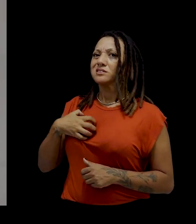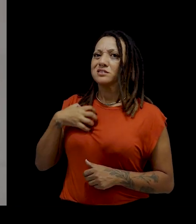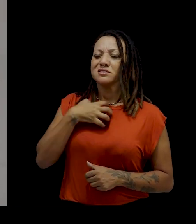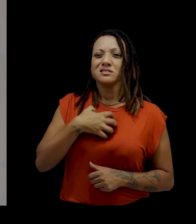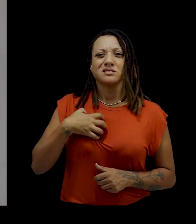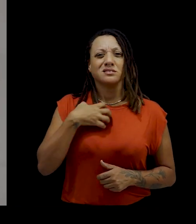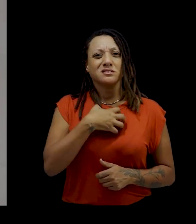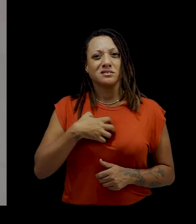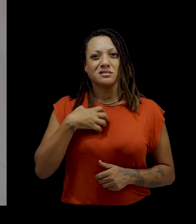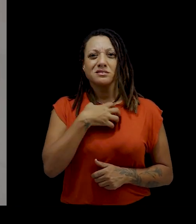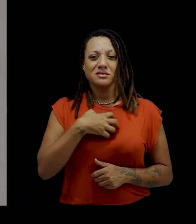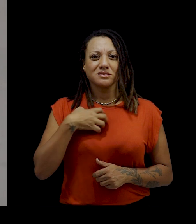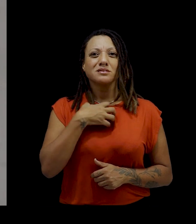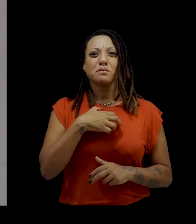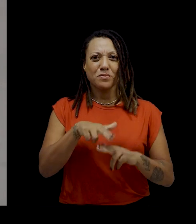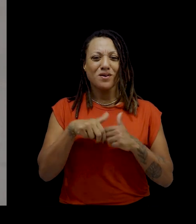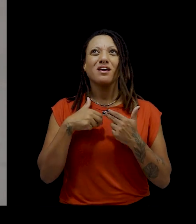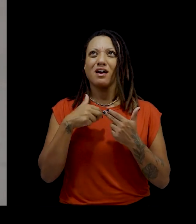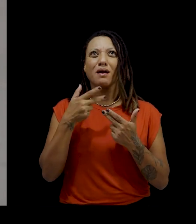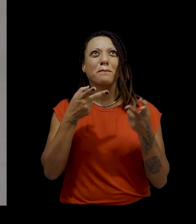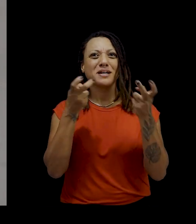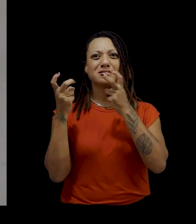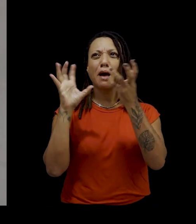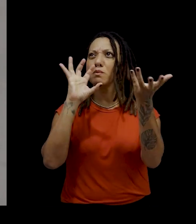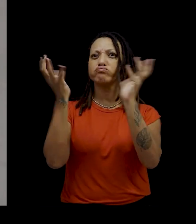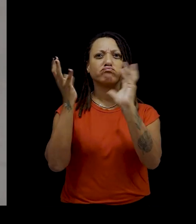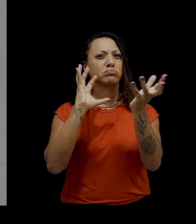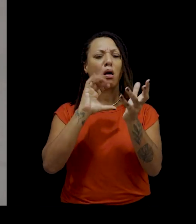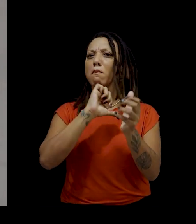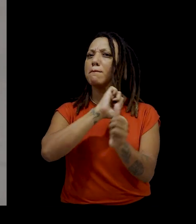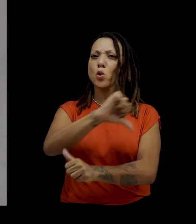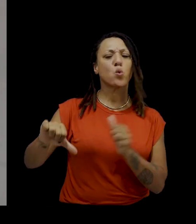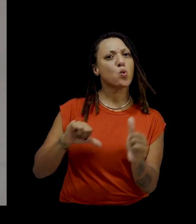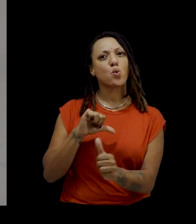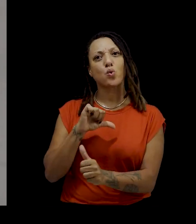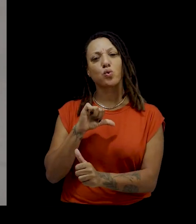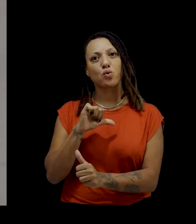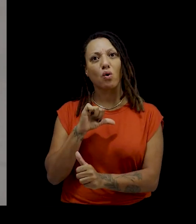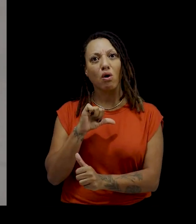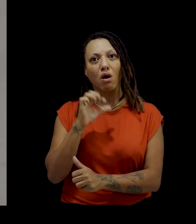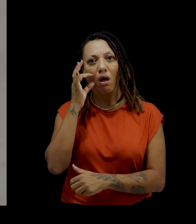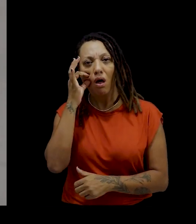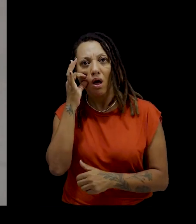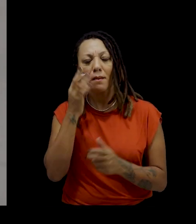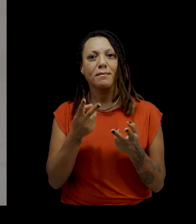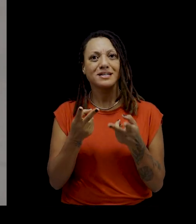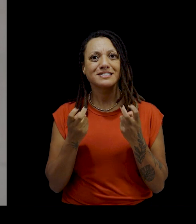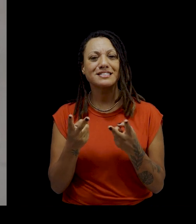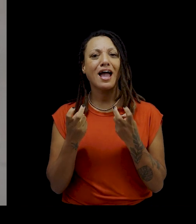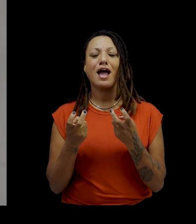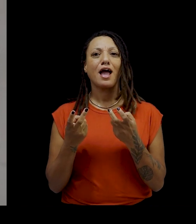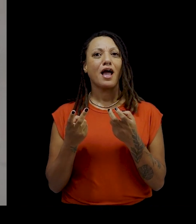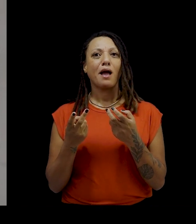gerada pelo ambiente mudando muito rapidamente, muito radicalmente na nossa frente, a gente